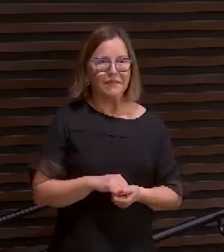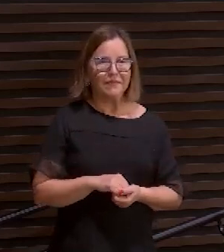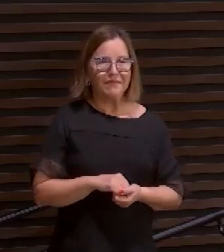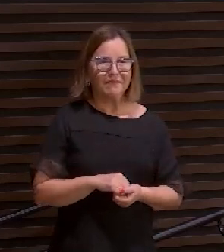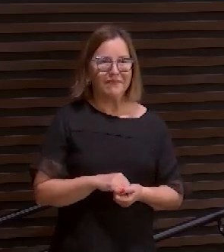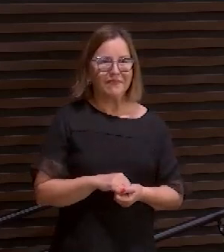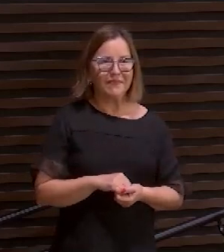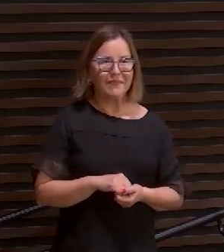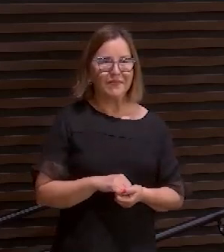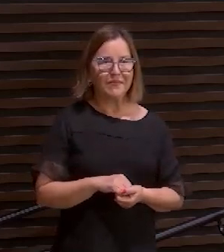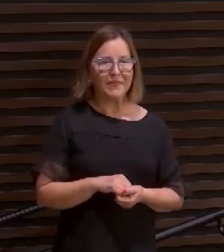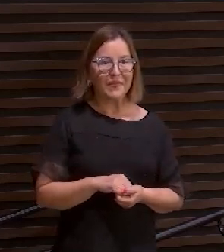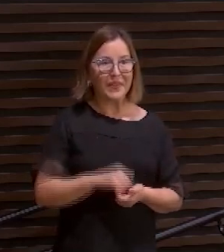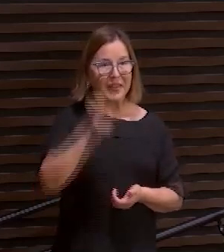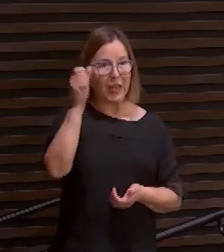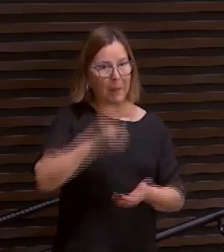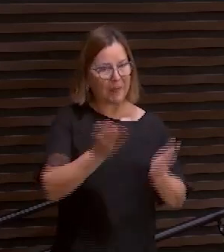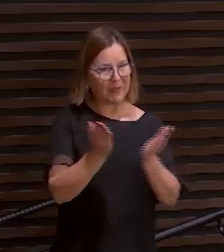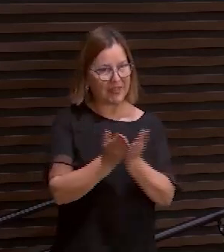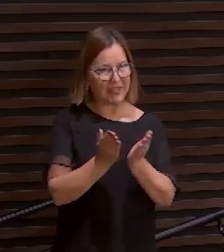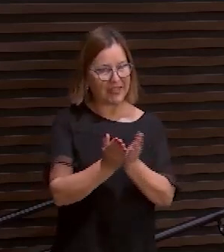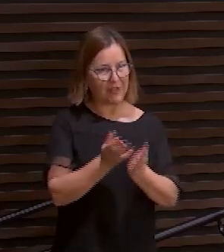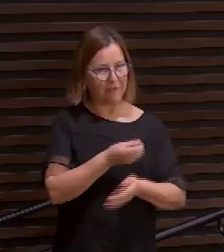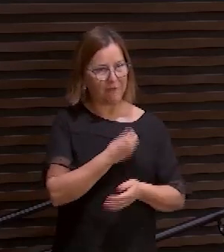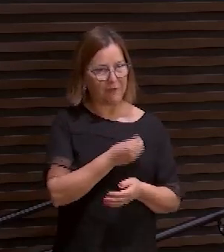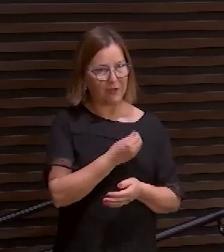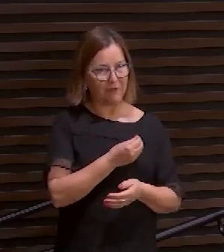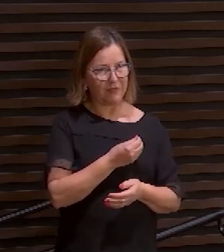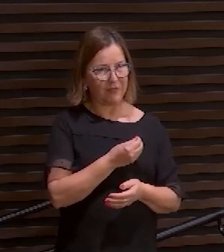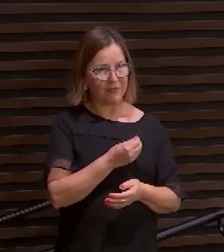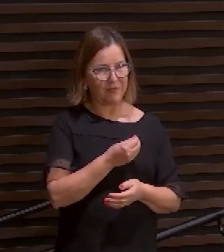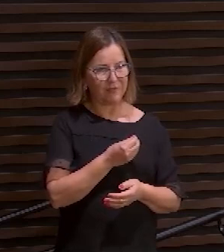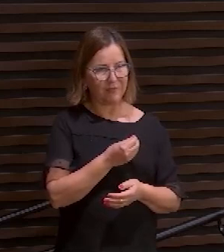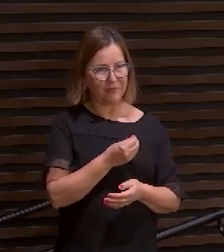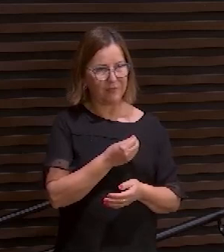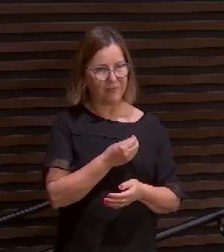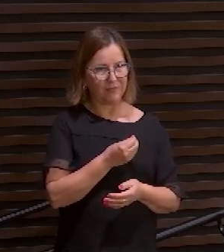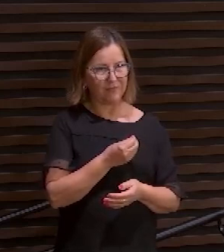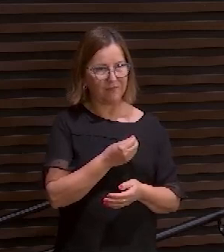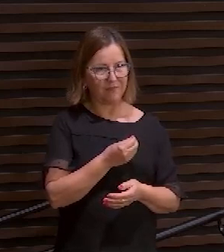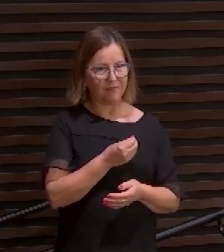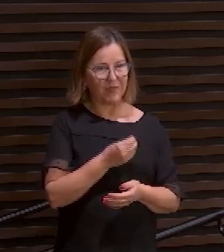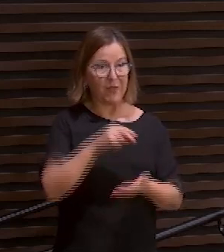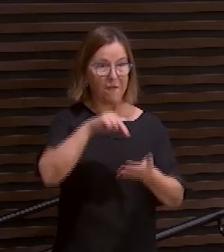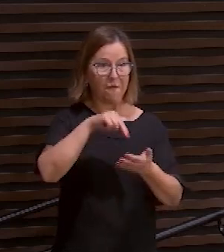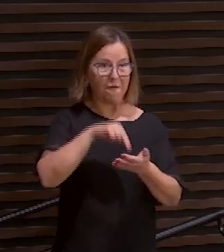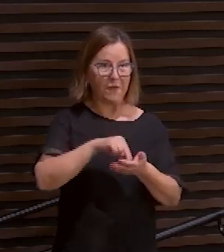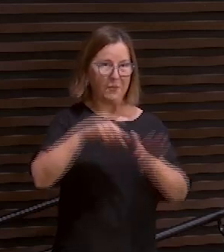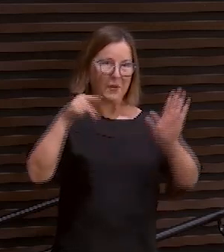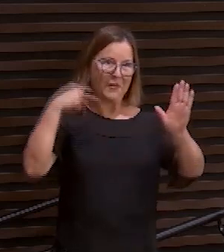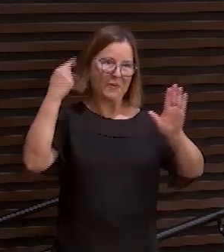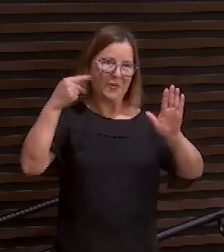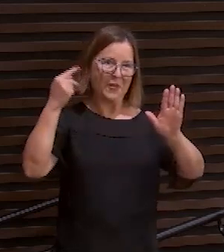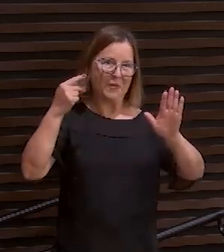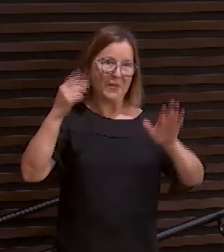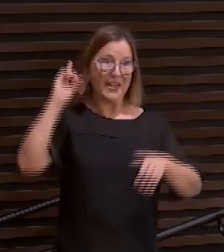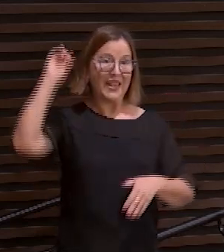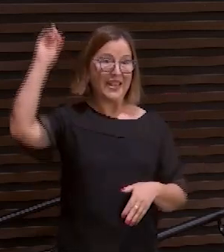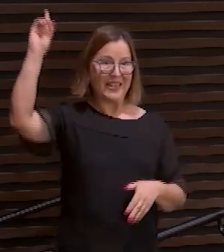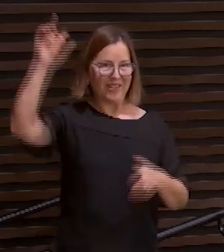O cristão vive com os olhos fixos nas promessas de Deus.